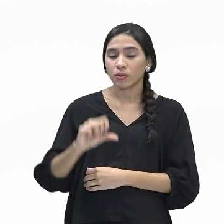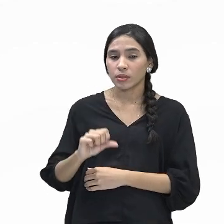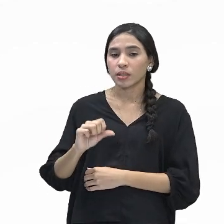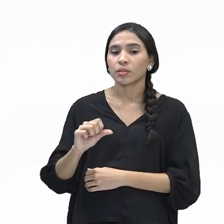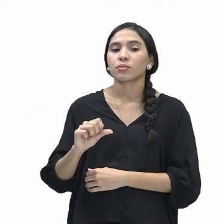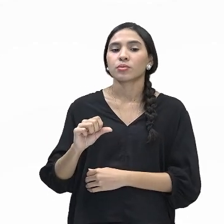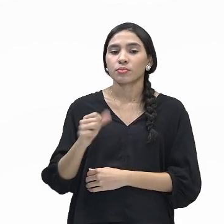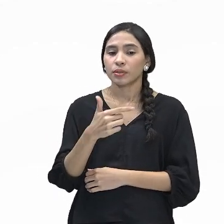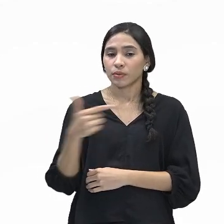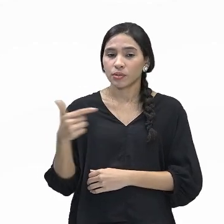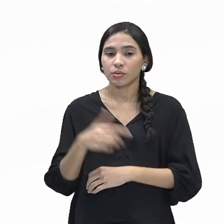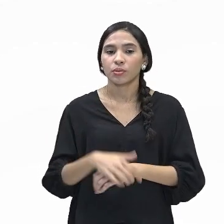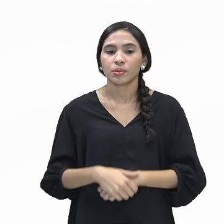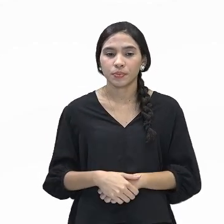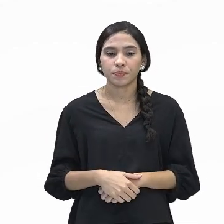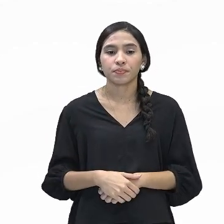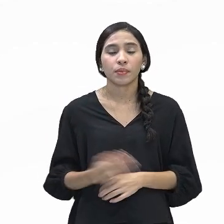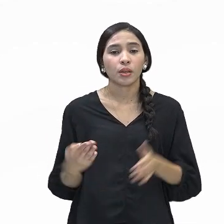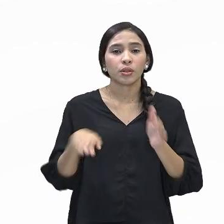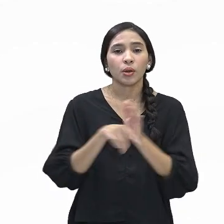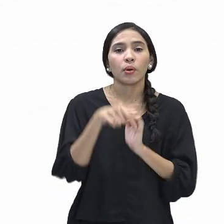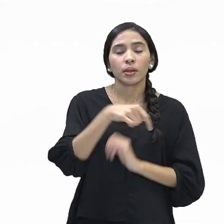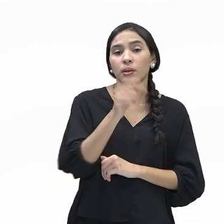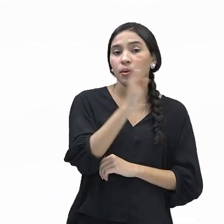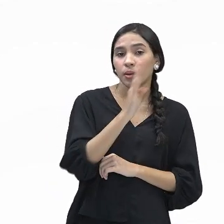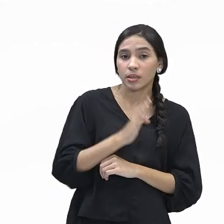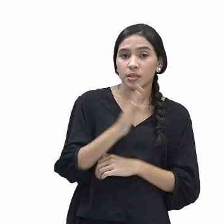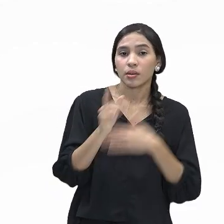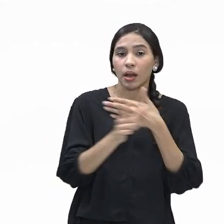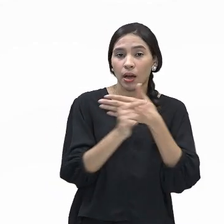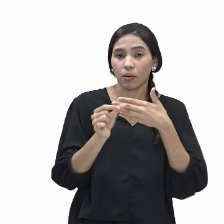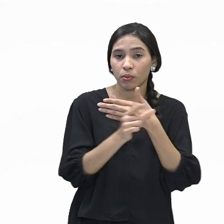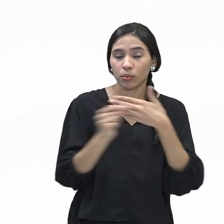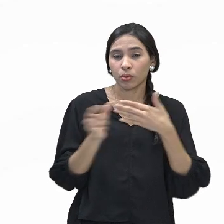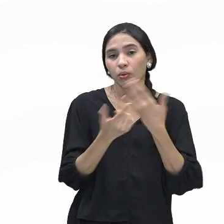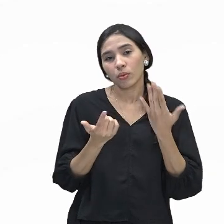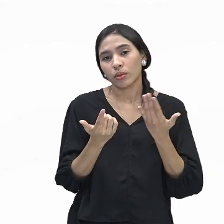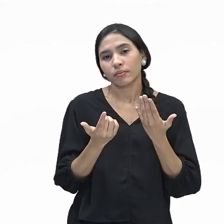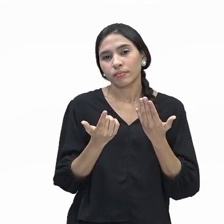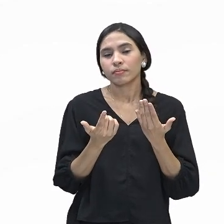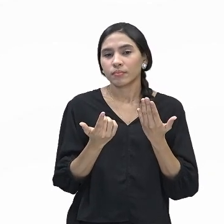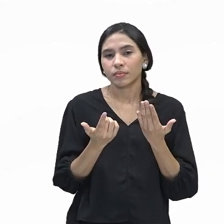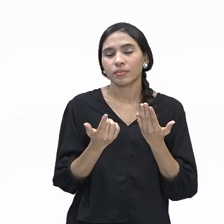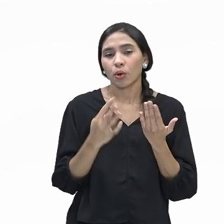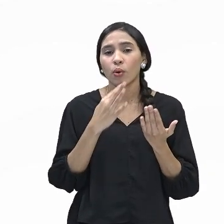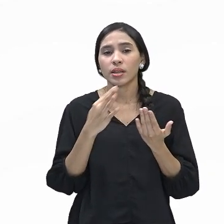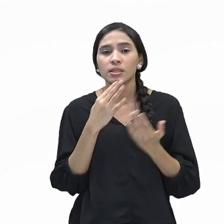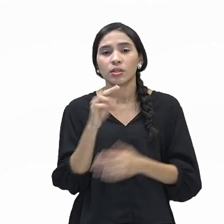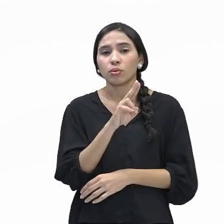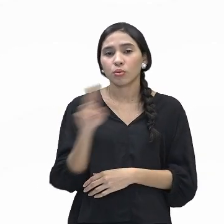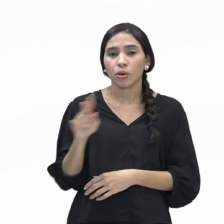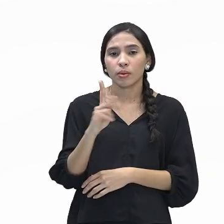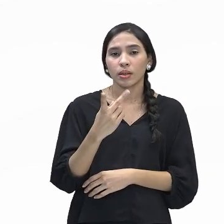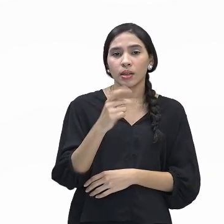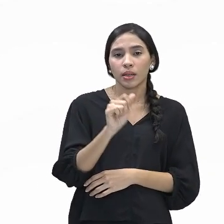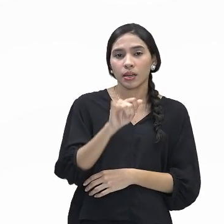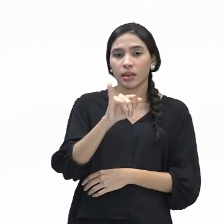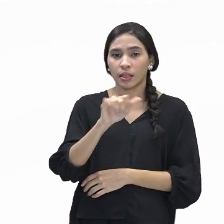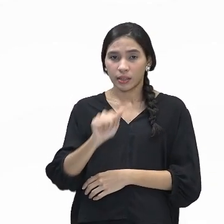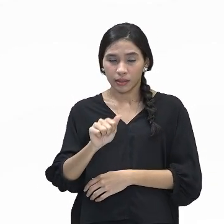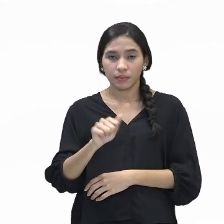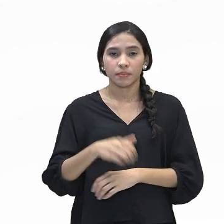1922. Ao chegar ao Brasil, a autora, que até então se chamava